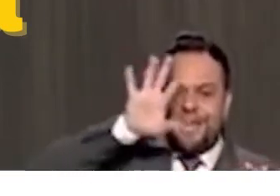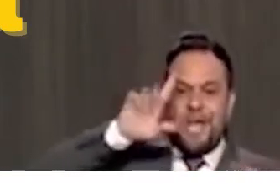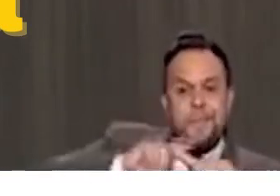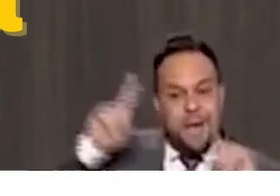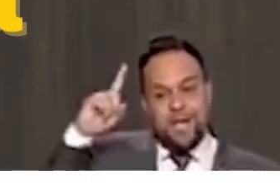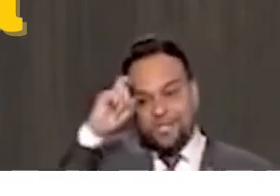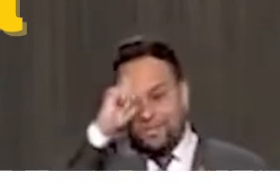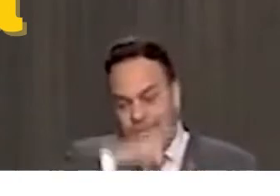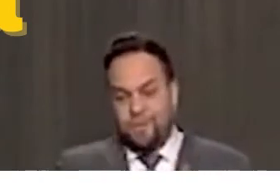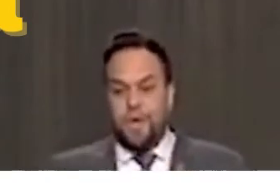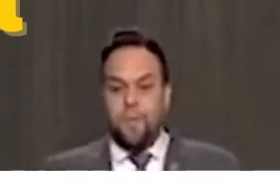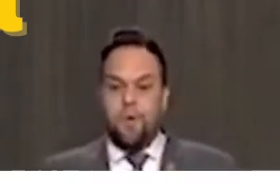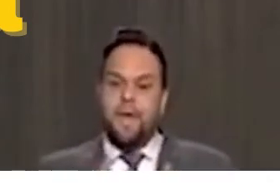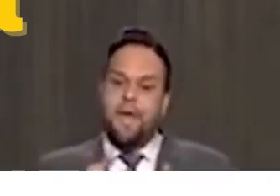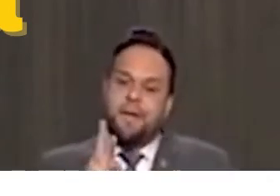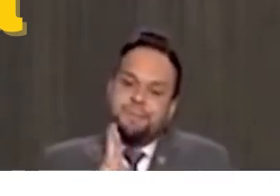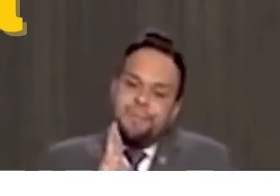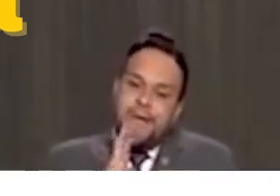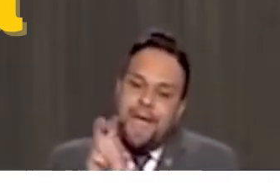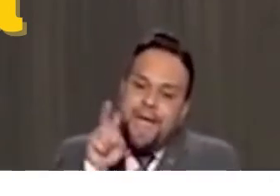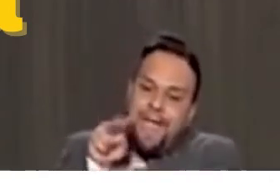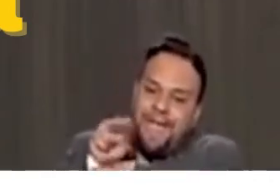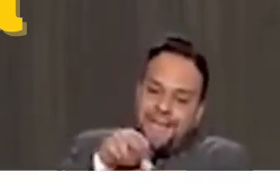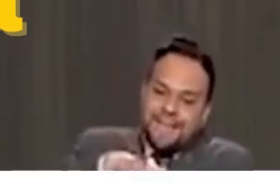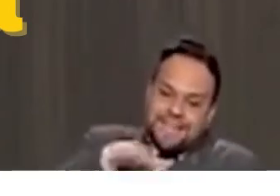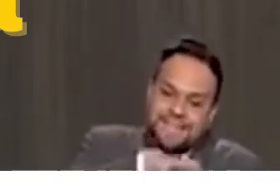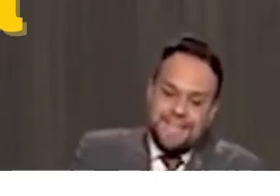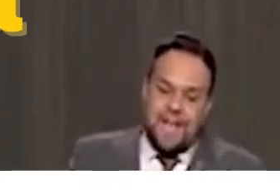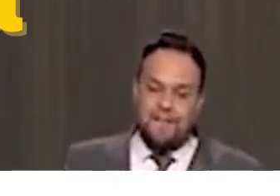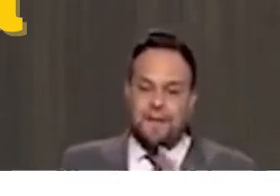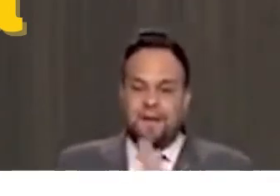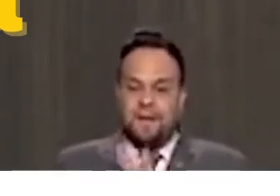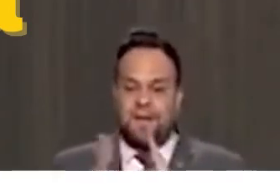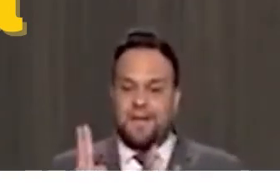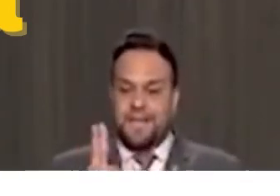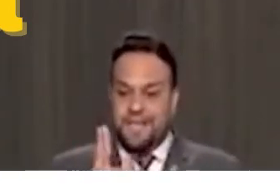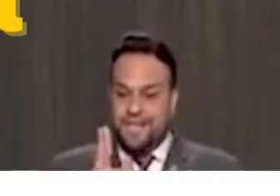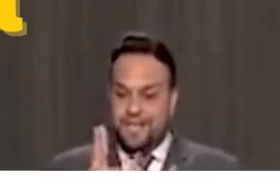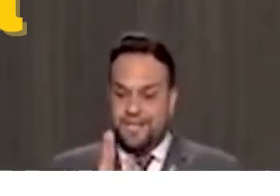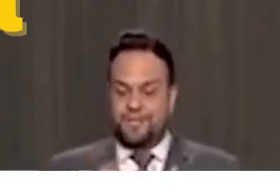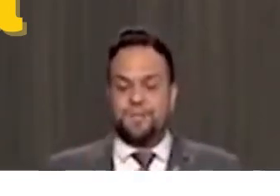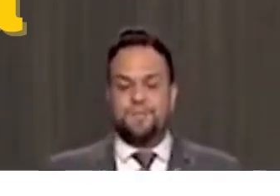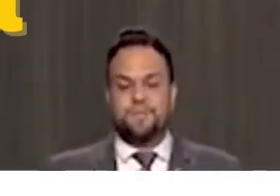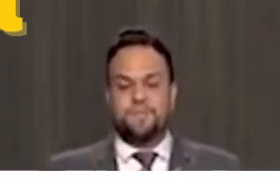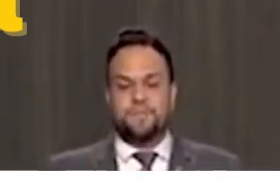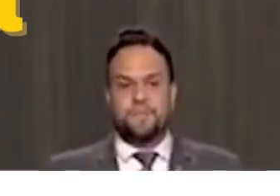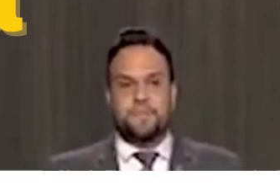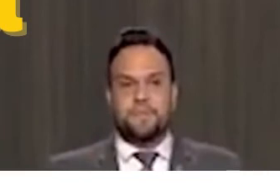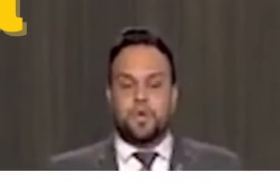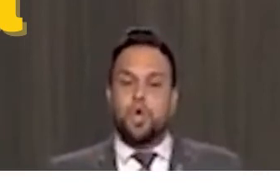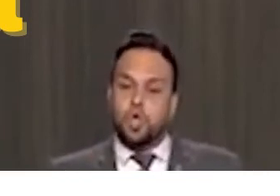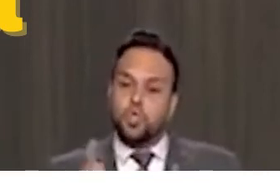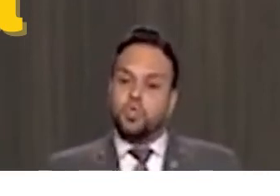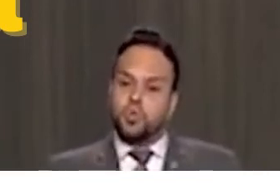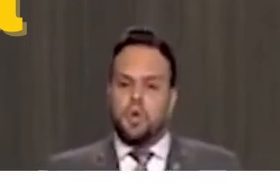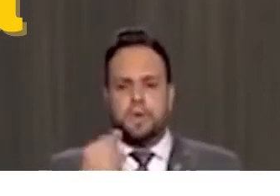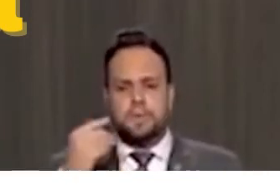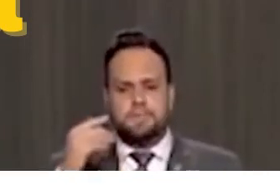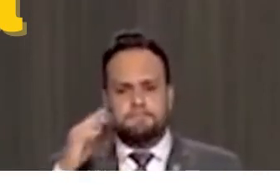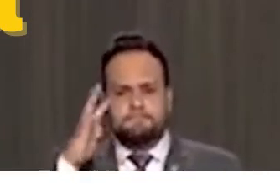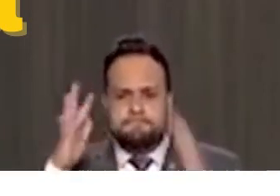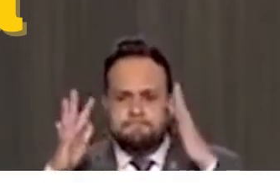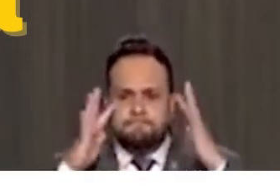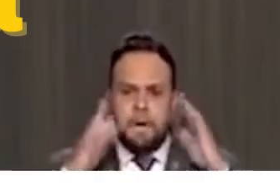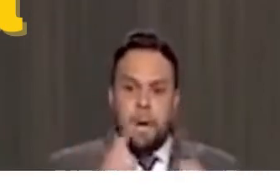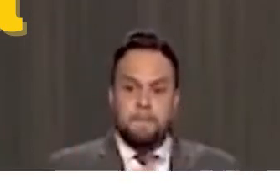espero vencer esse objetivo aí, se tiver uma reeleição pela frente. Nós estamos na emergência, já estamos atravessando um problema de